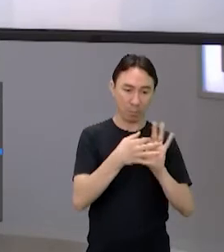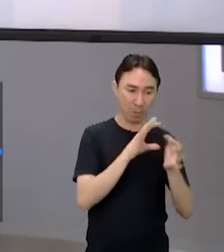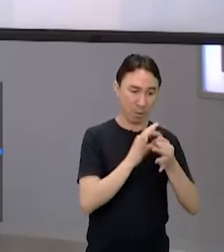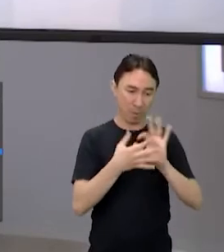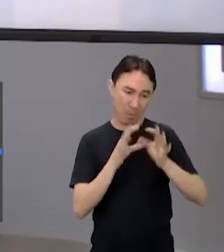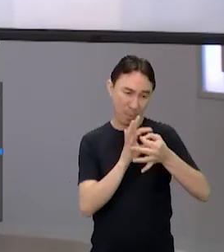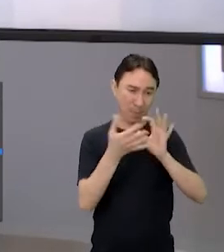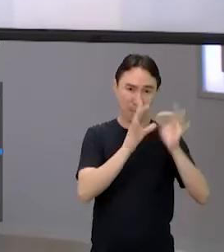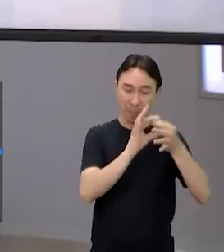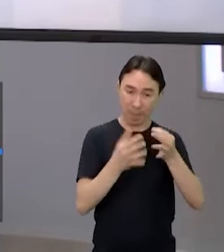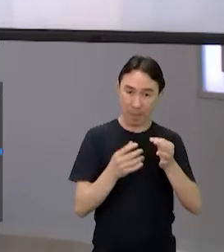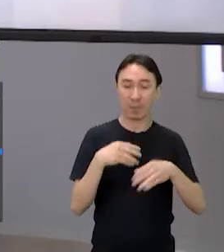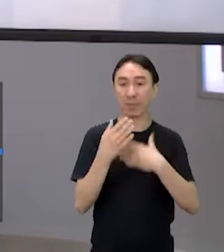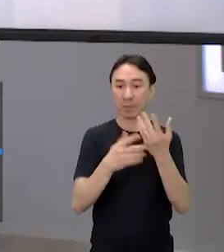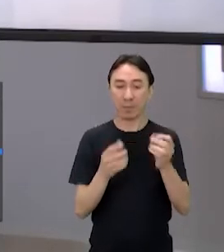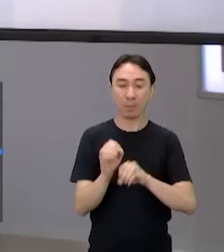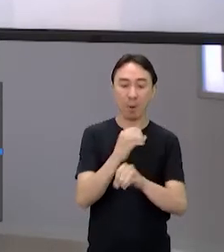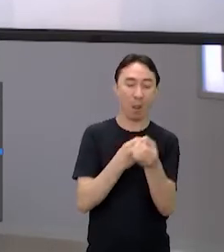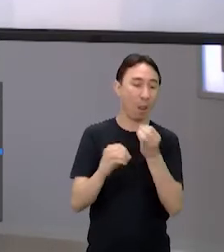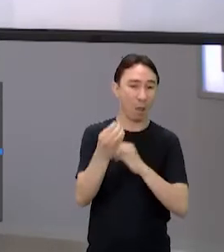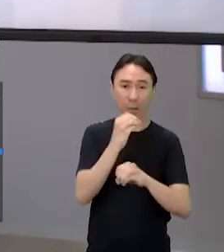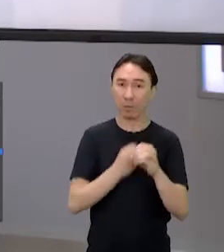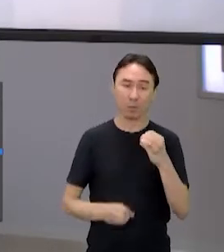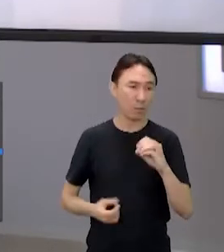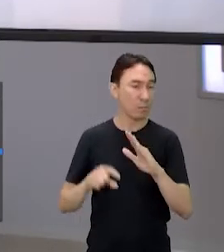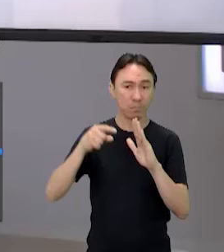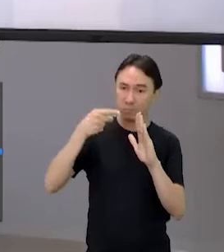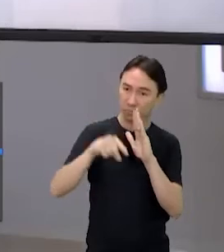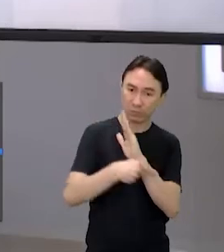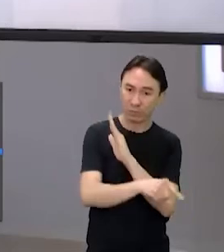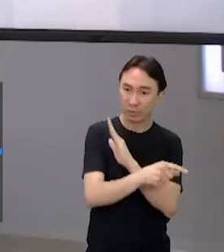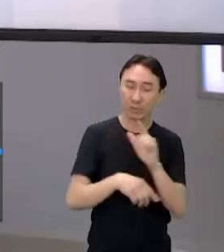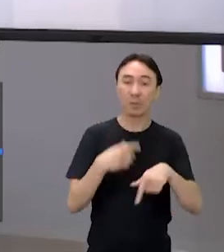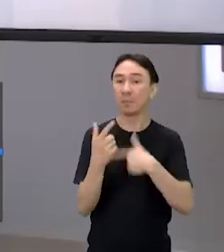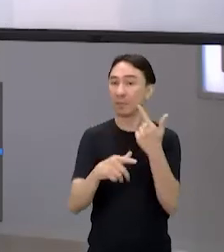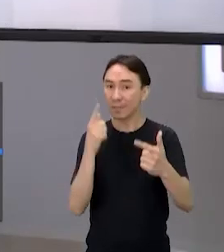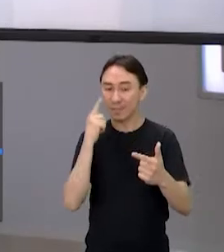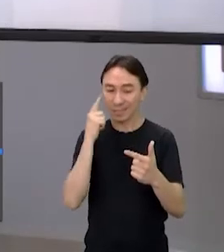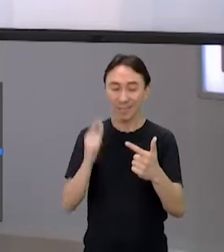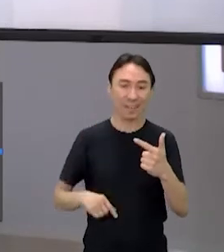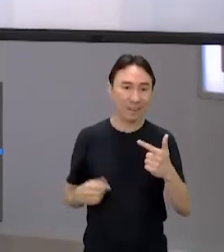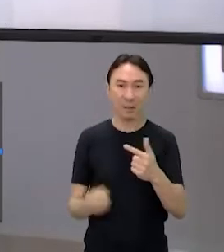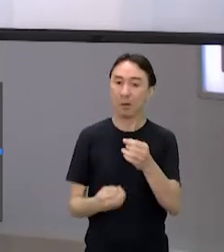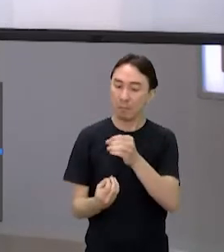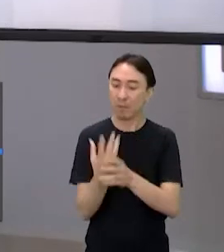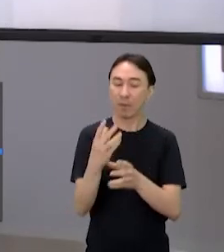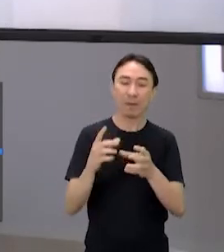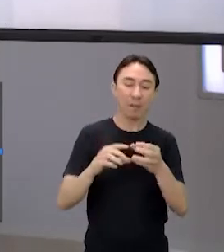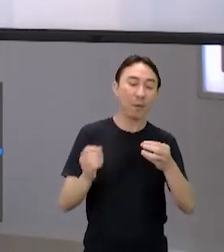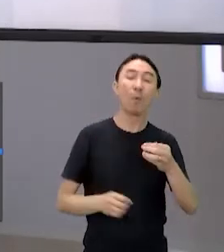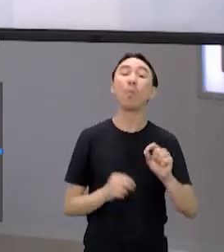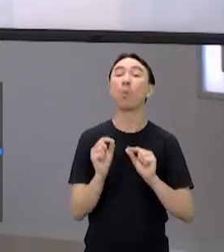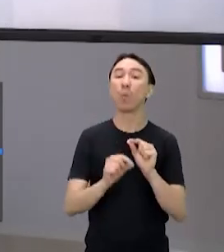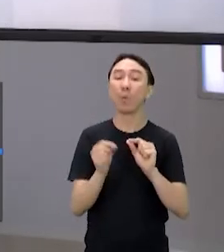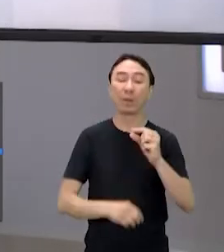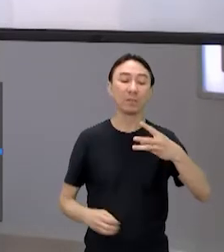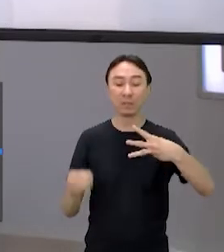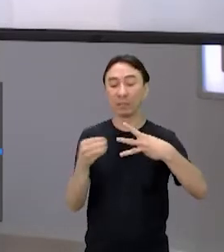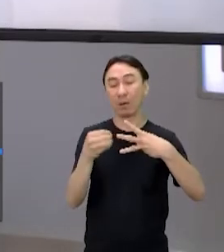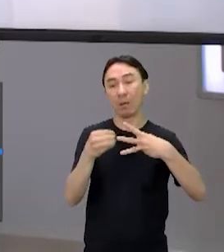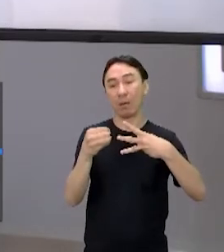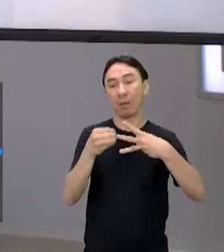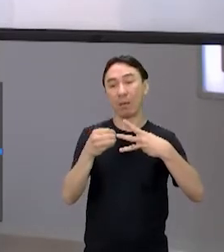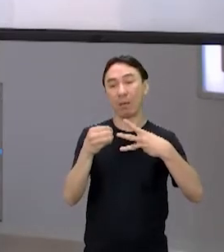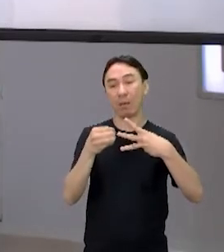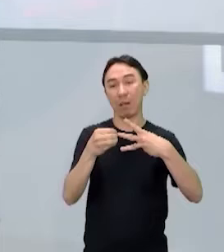então, moléculas mais complexas até o surgimento de células. Então, olha só. Para vocês aí na tela, o que